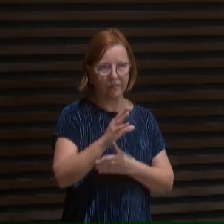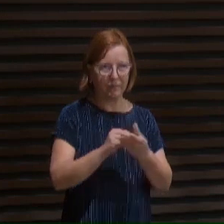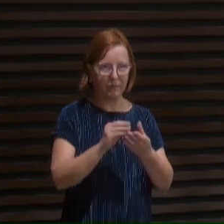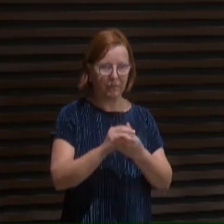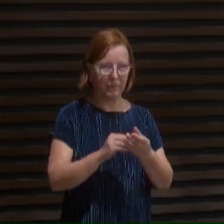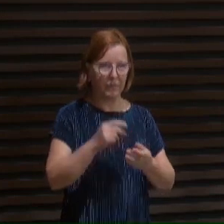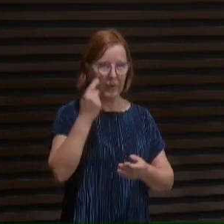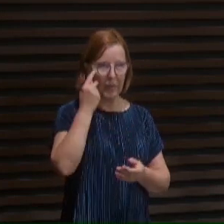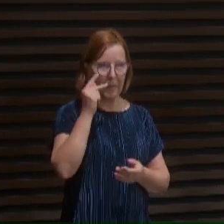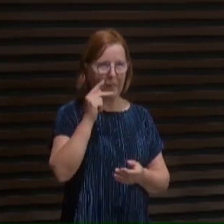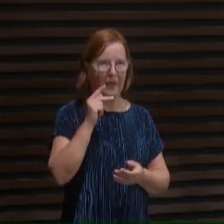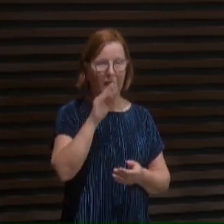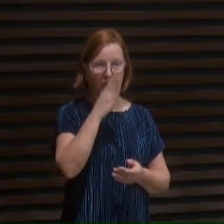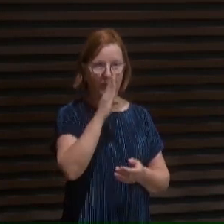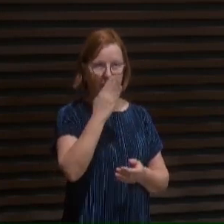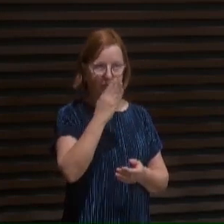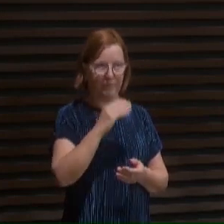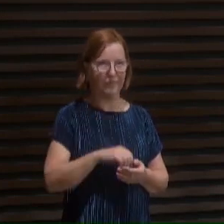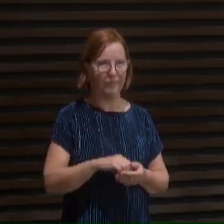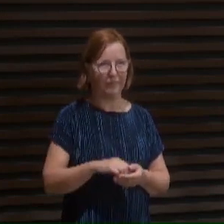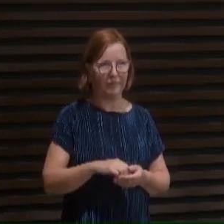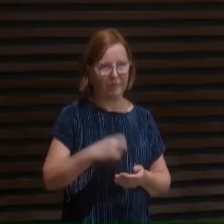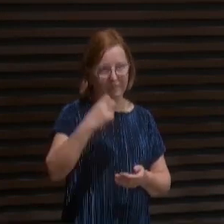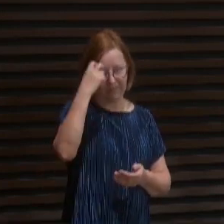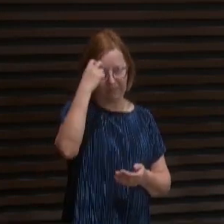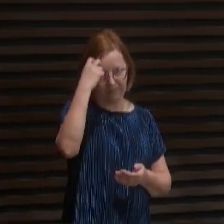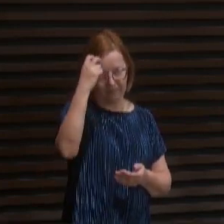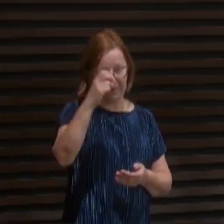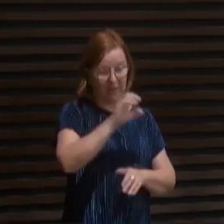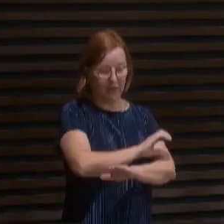para o engano, a astúcia da cultura da serpente.